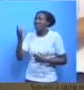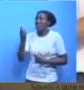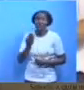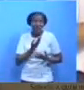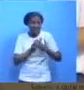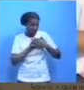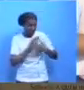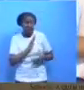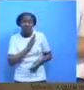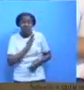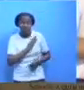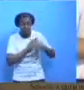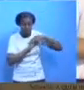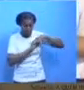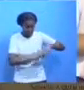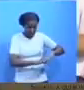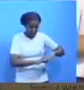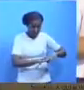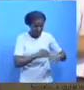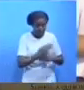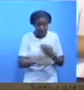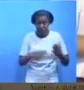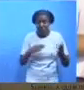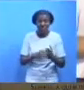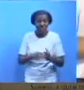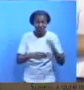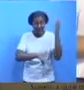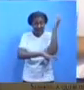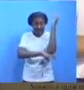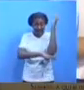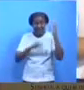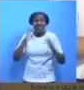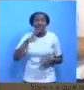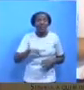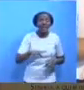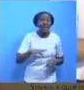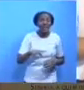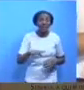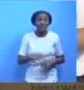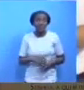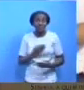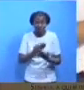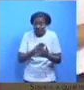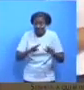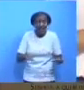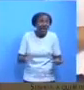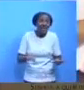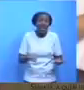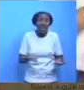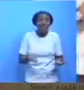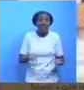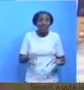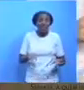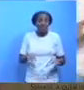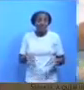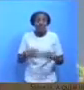raiz venenosa não deixa que nenhuma raiz venenosa cresça no meu coração senhor eu quero ser